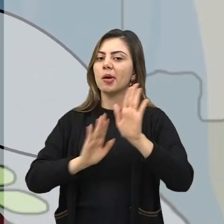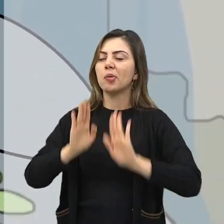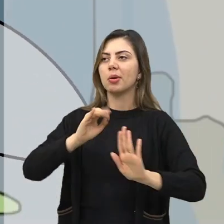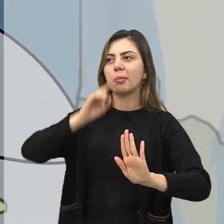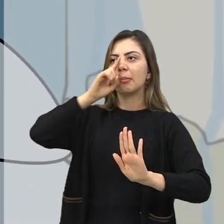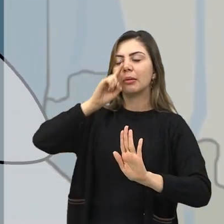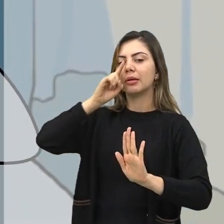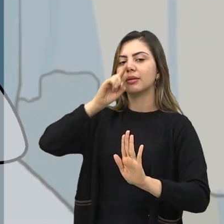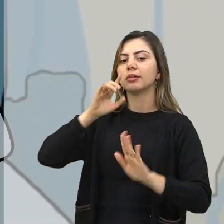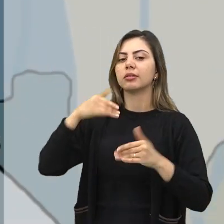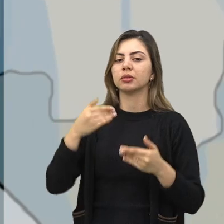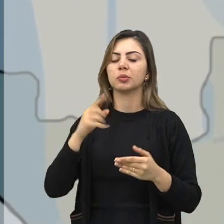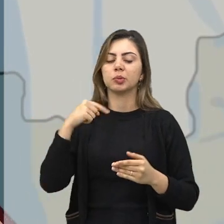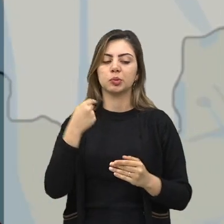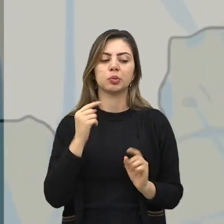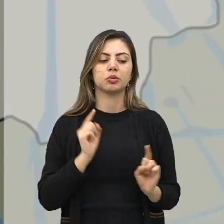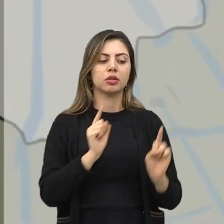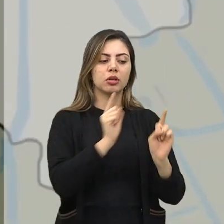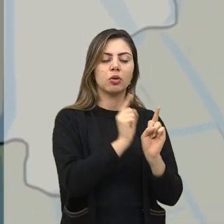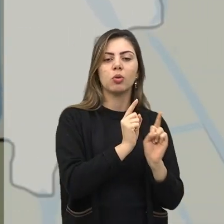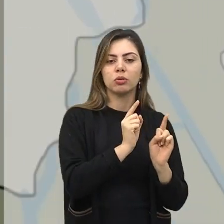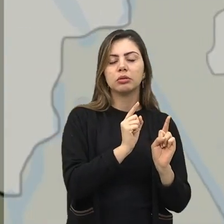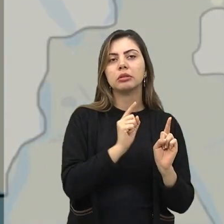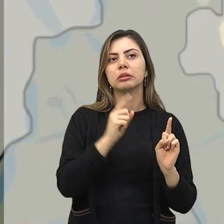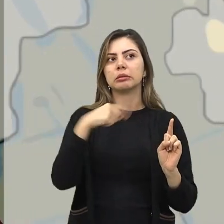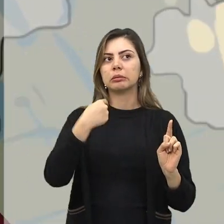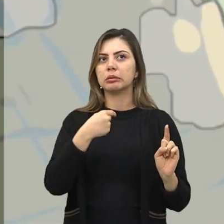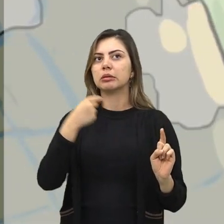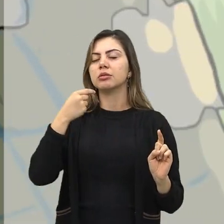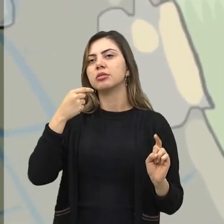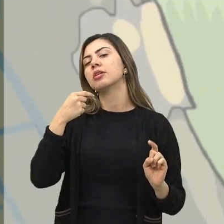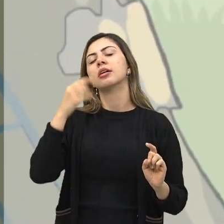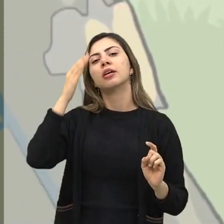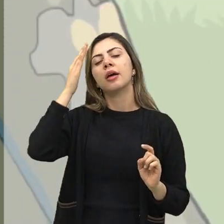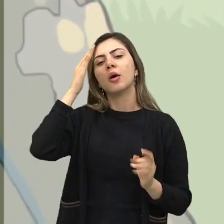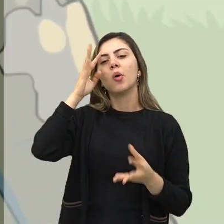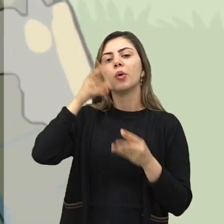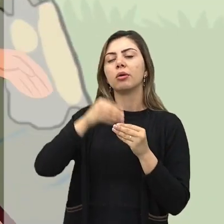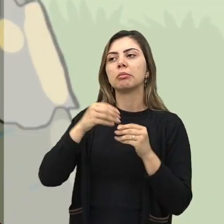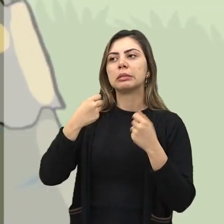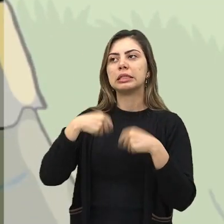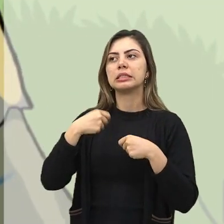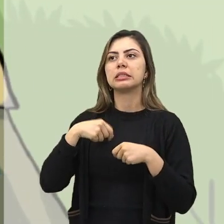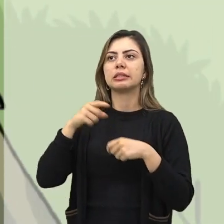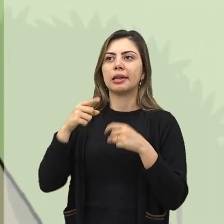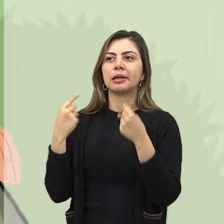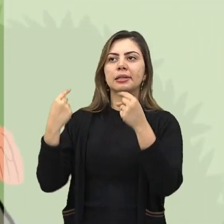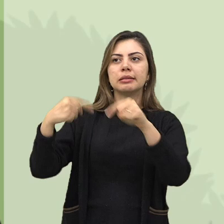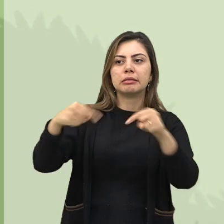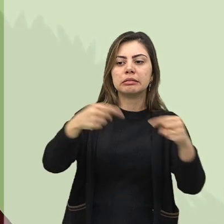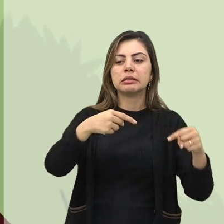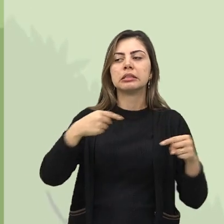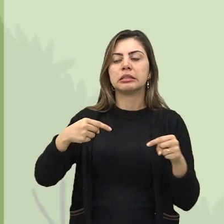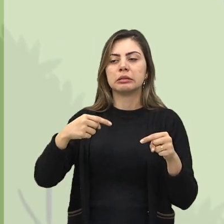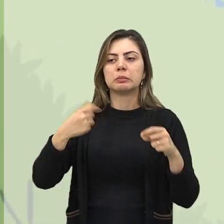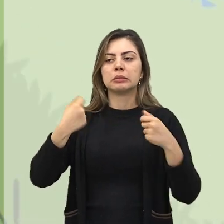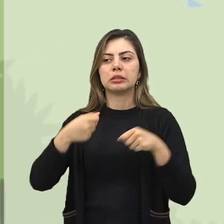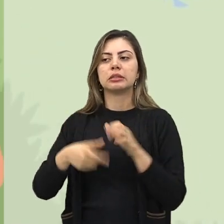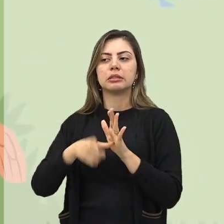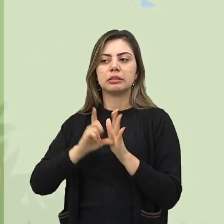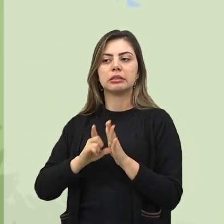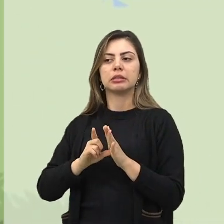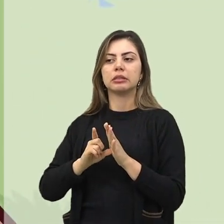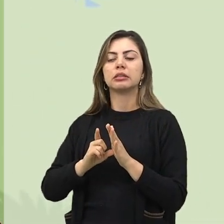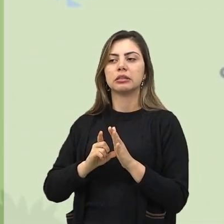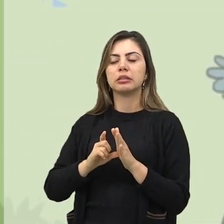nos ensinou a importância de estar preparado para os desafios que encontraremos neste vasto território